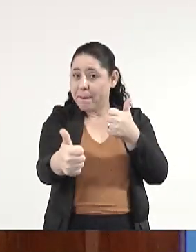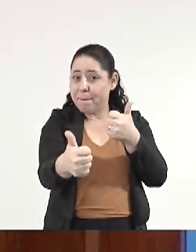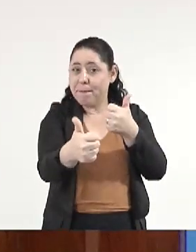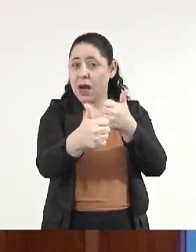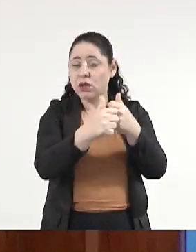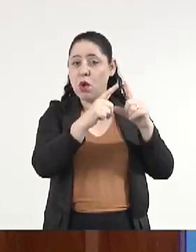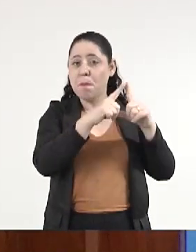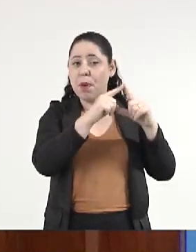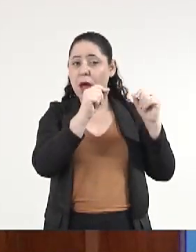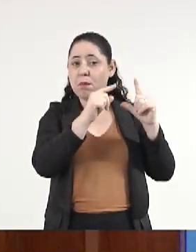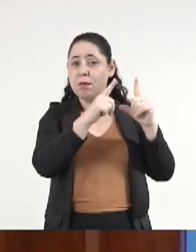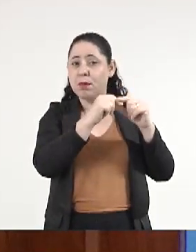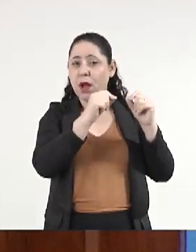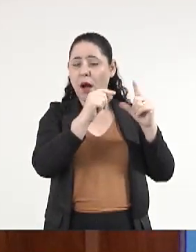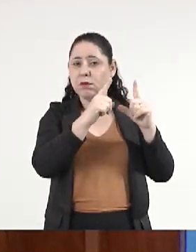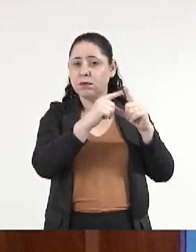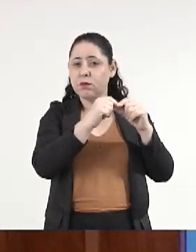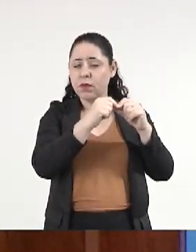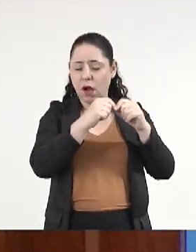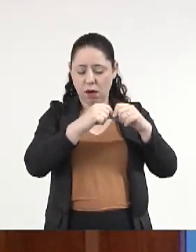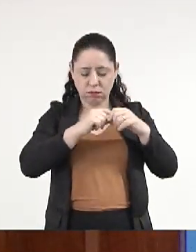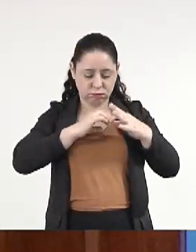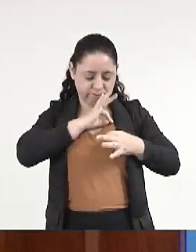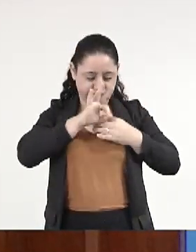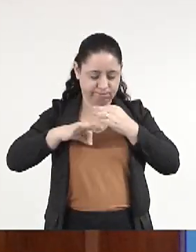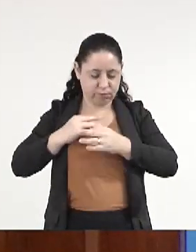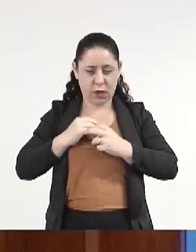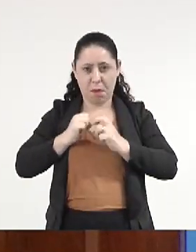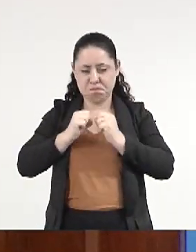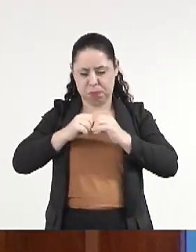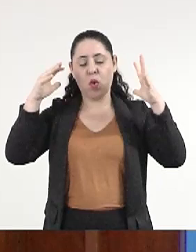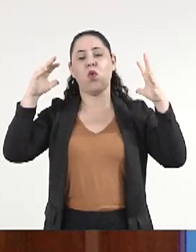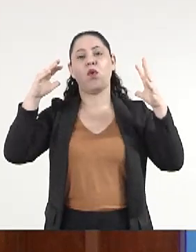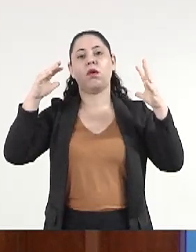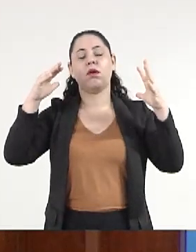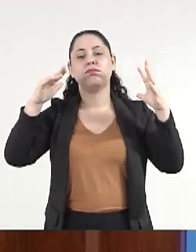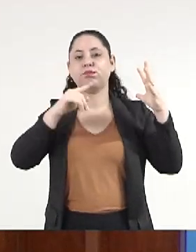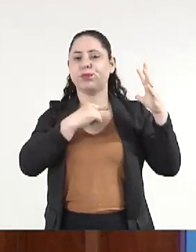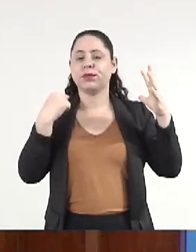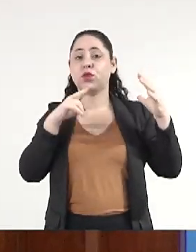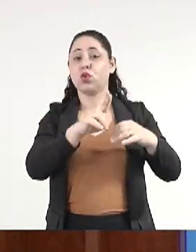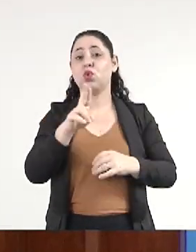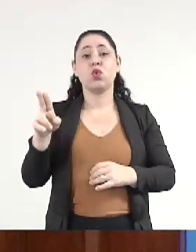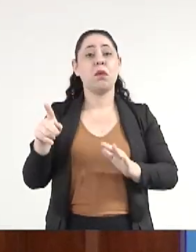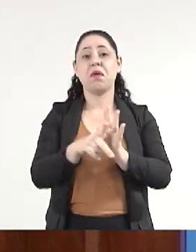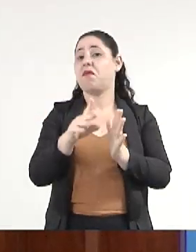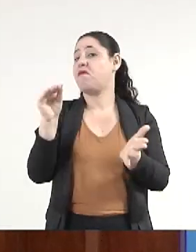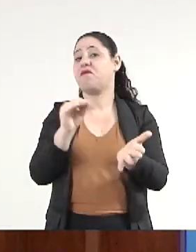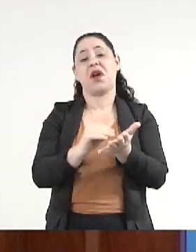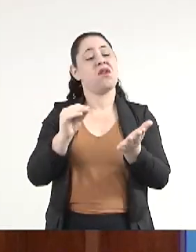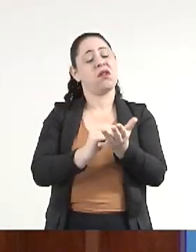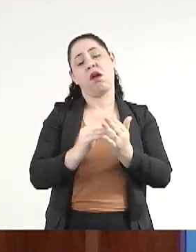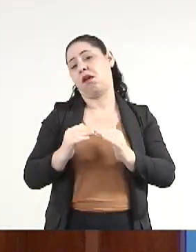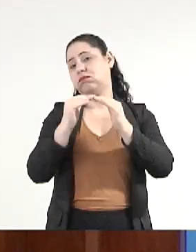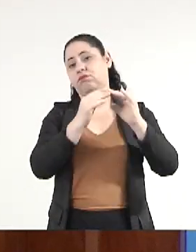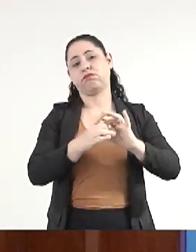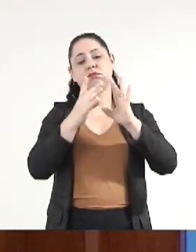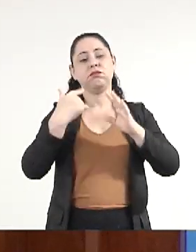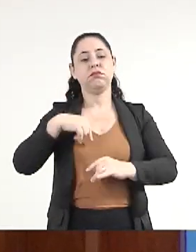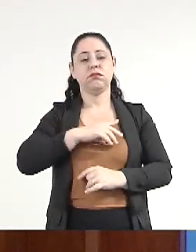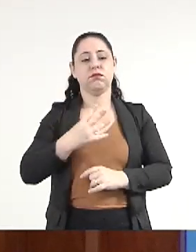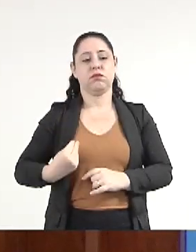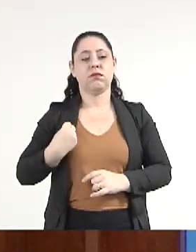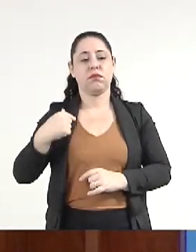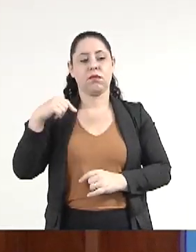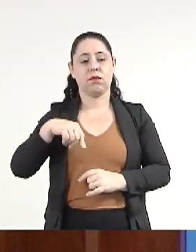em Brasília, colocando uma bomba no seu corpo e se matando em nome da falta de democracia que a gente estava vivendo